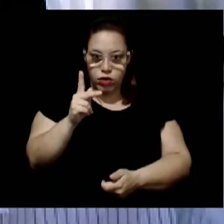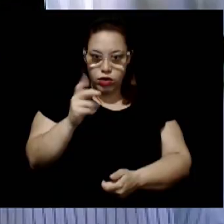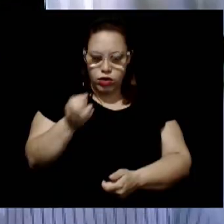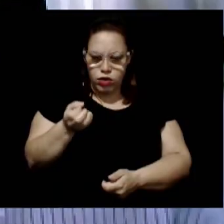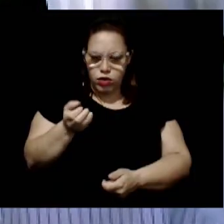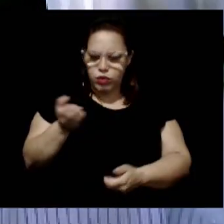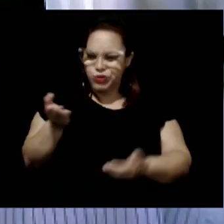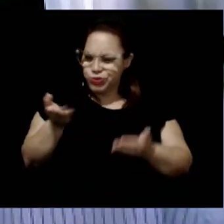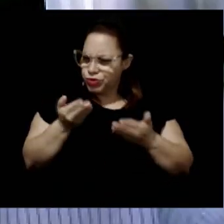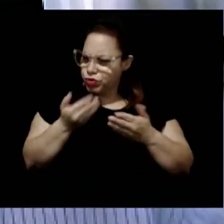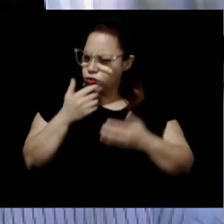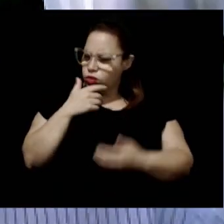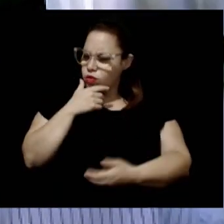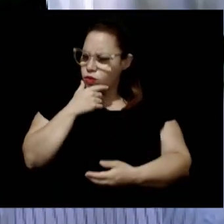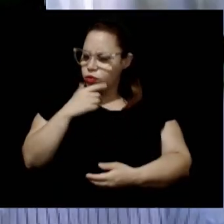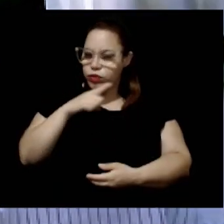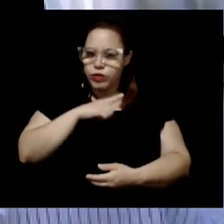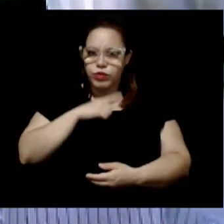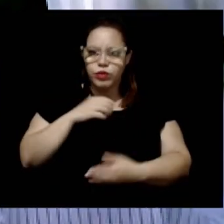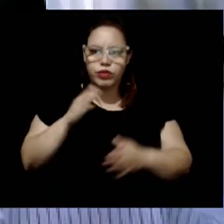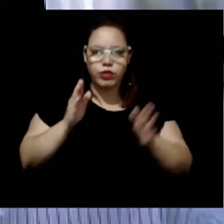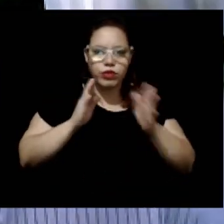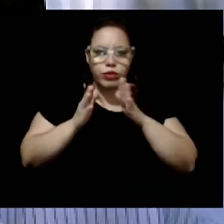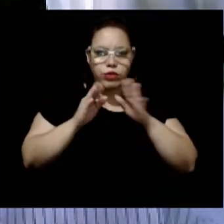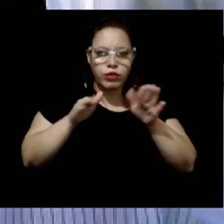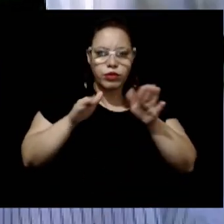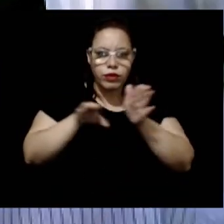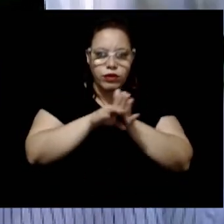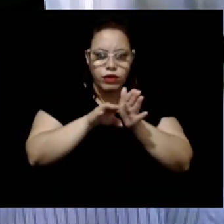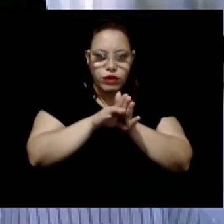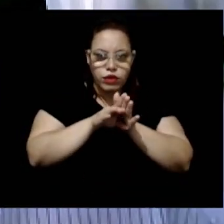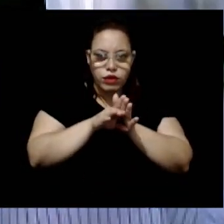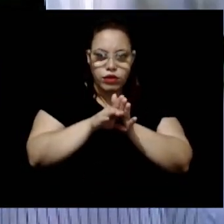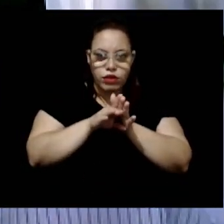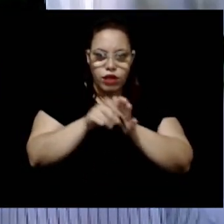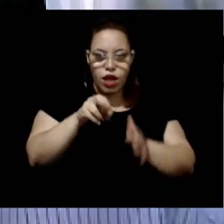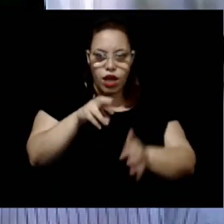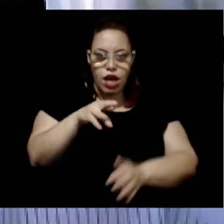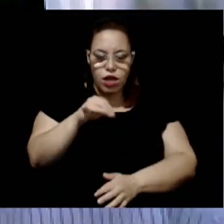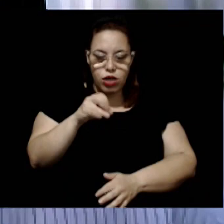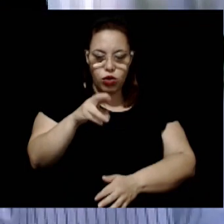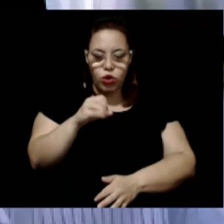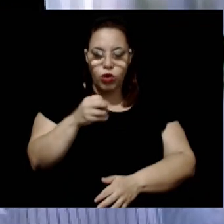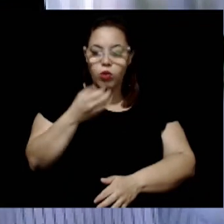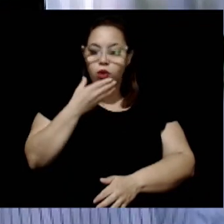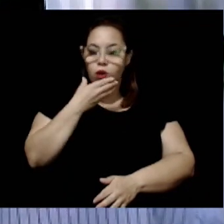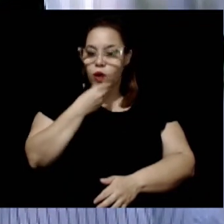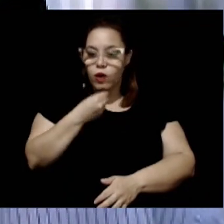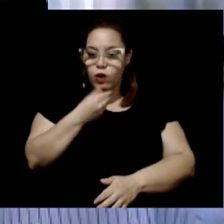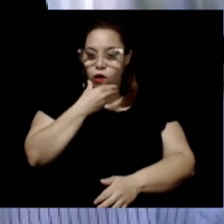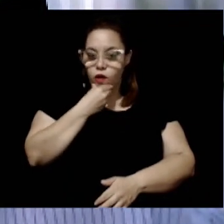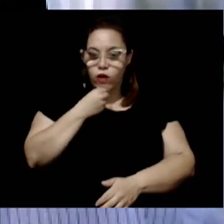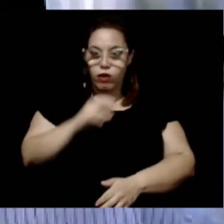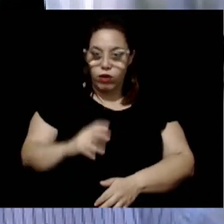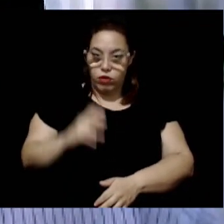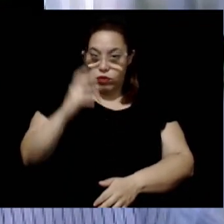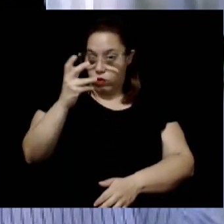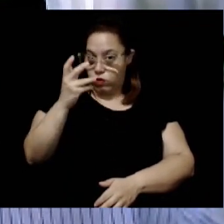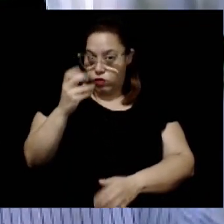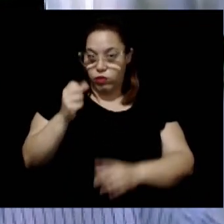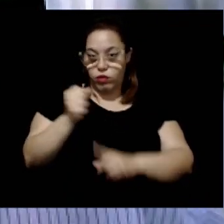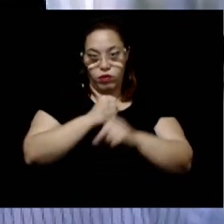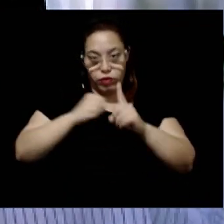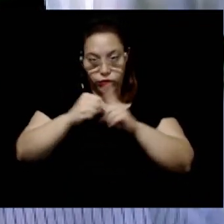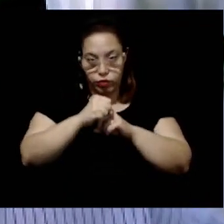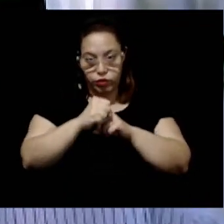gente tinha 7 como limite de ácido úrico para homem. Agora há uma campanha, e que a sociedade brasileira está